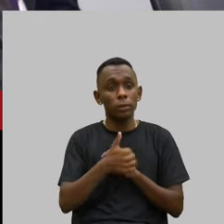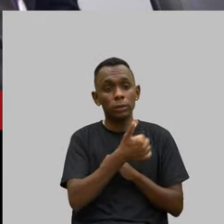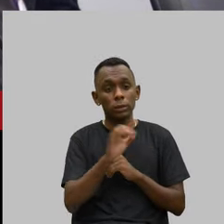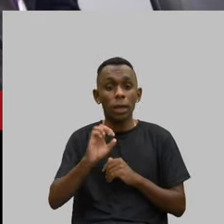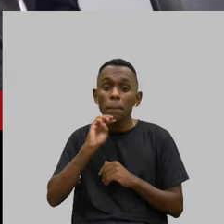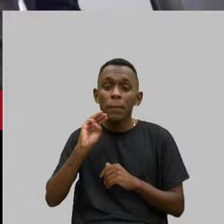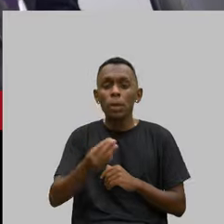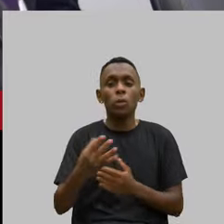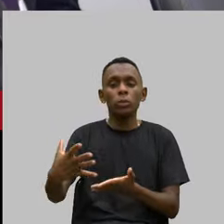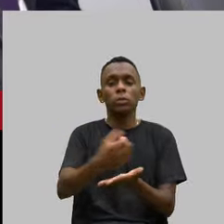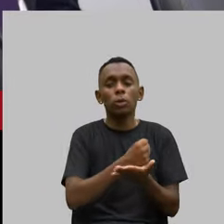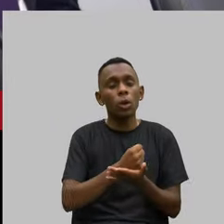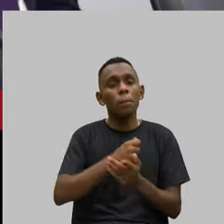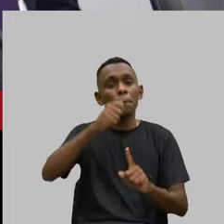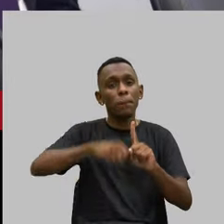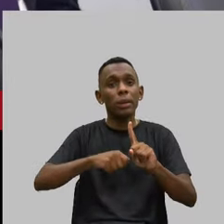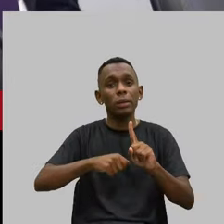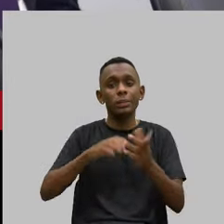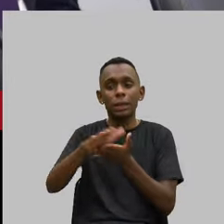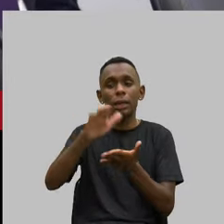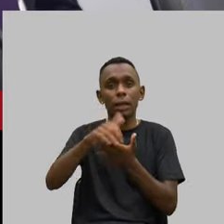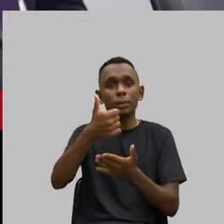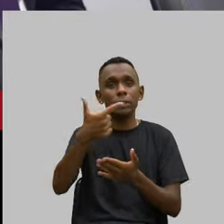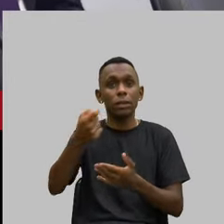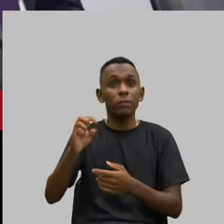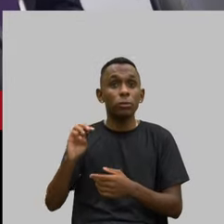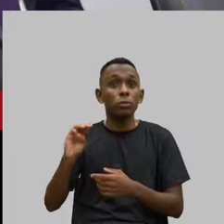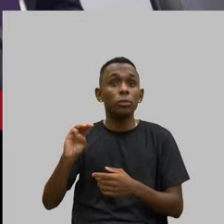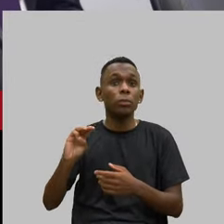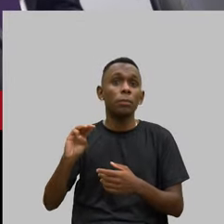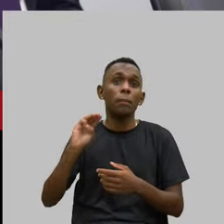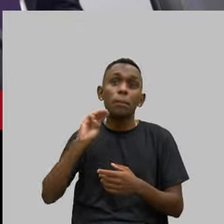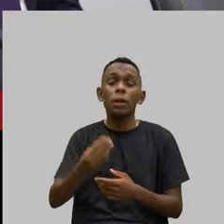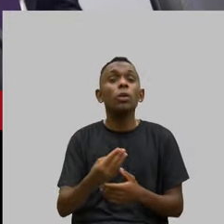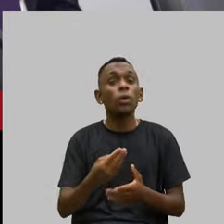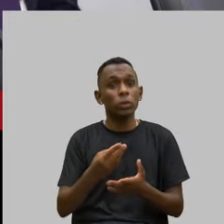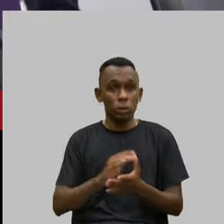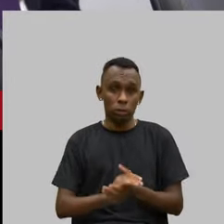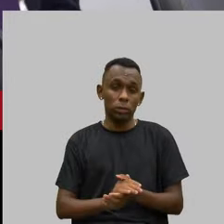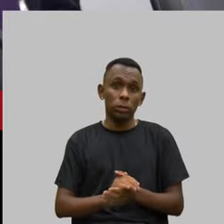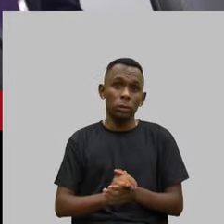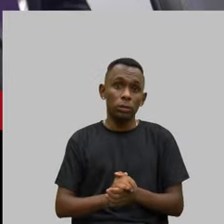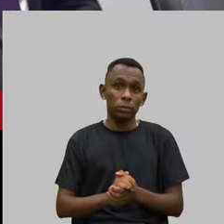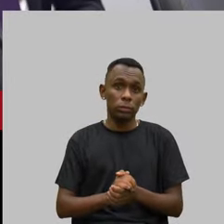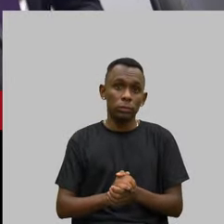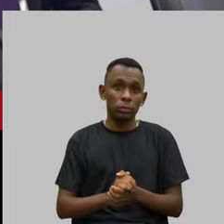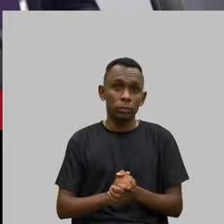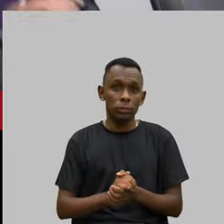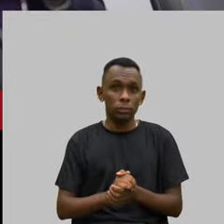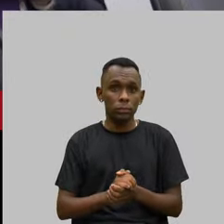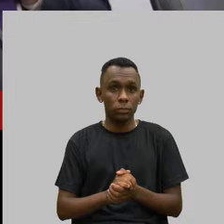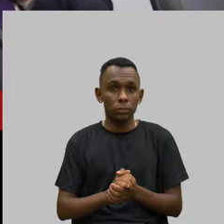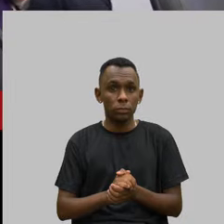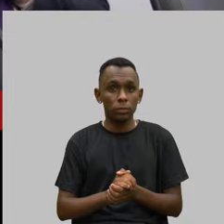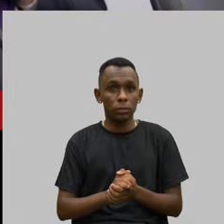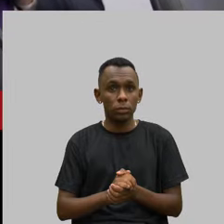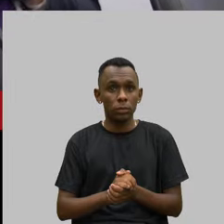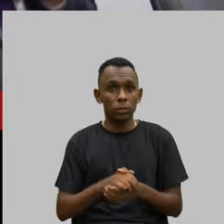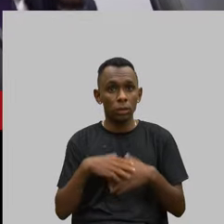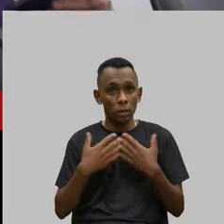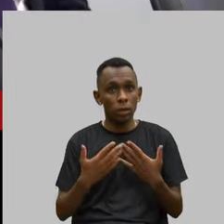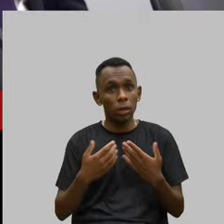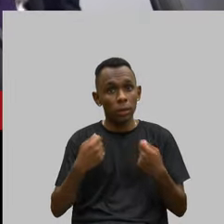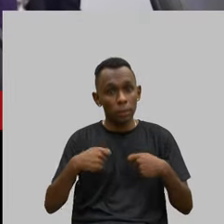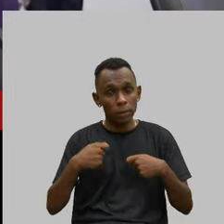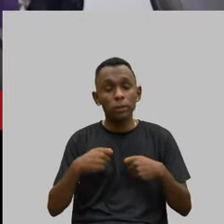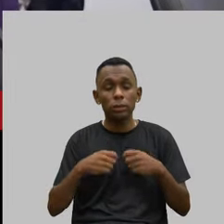tem jeito né o teto é 275 Quem ganha mais não pode pagar mais quer dizer tem que ter alguma coisa e o